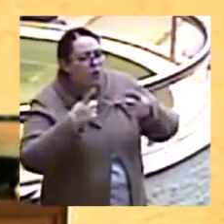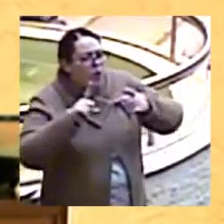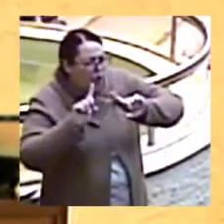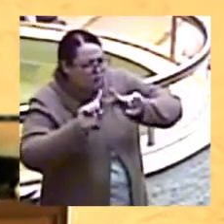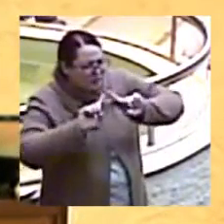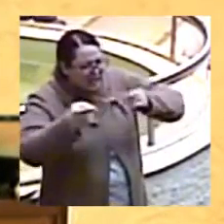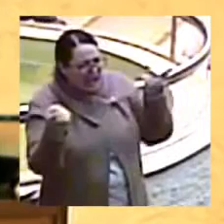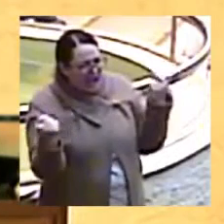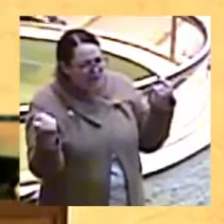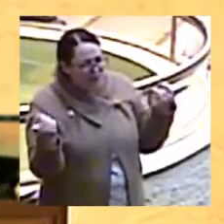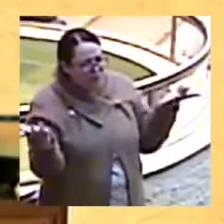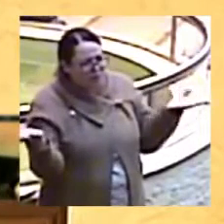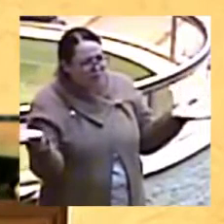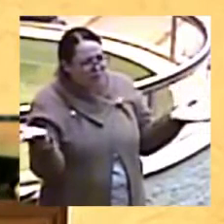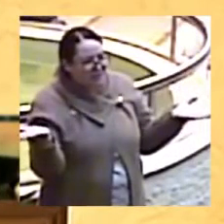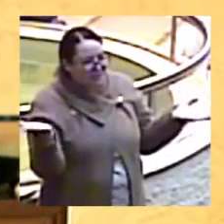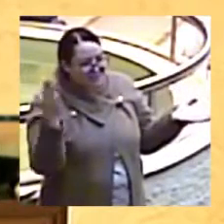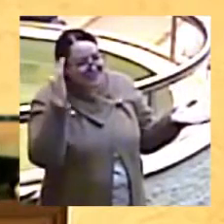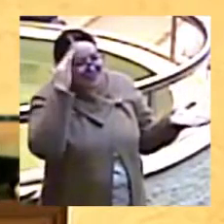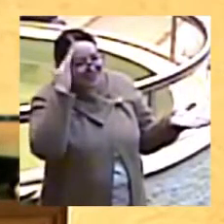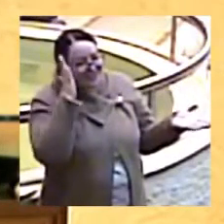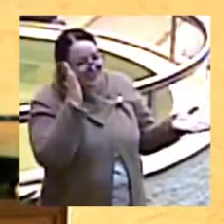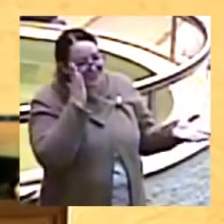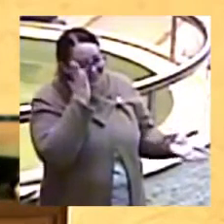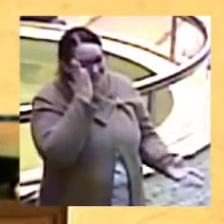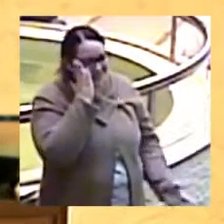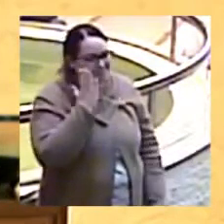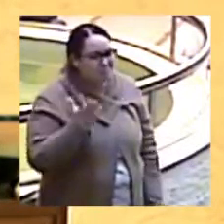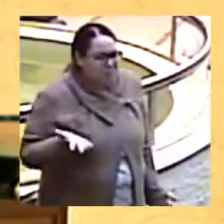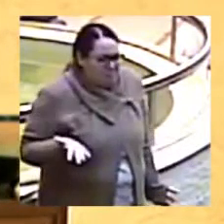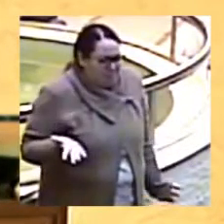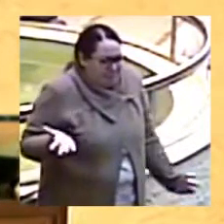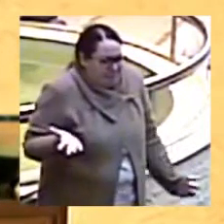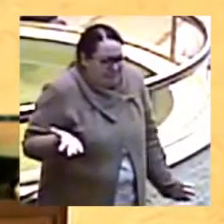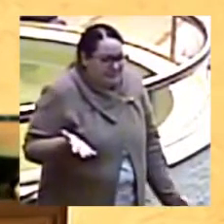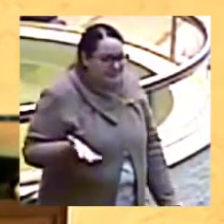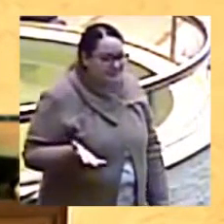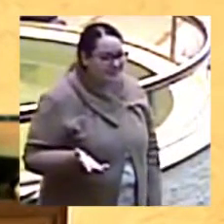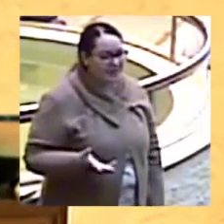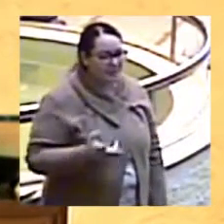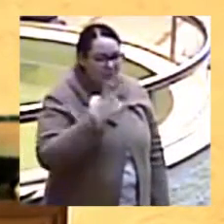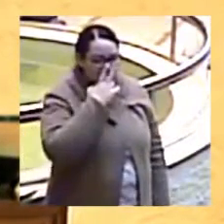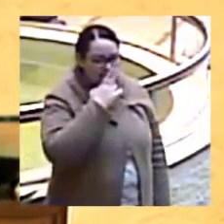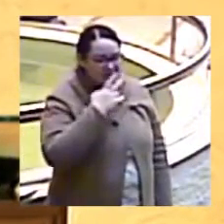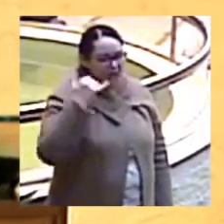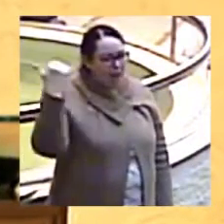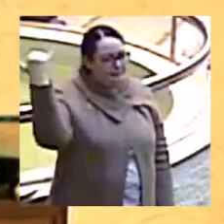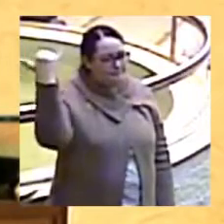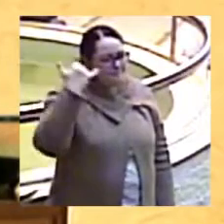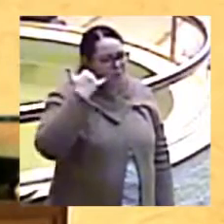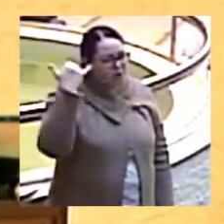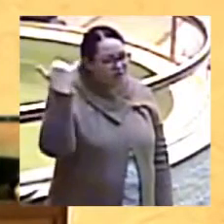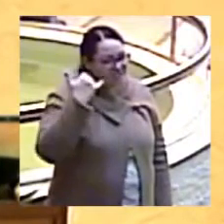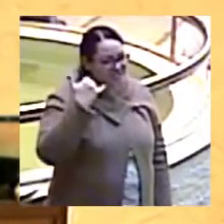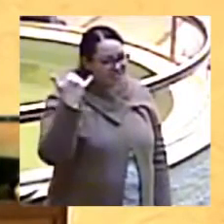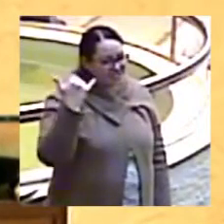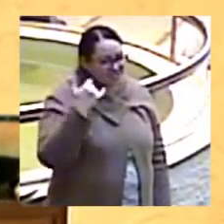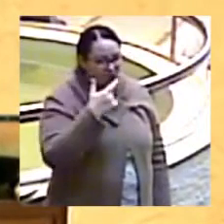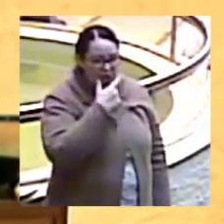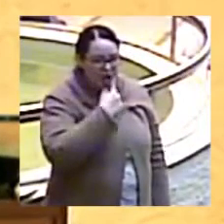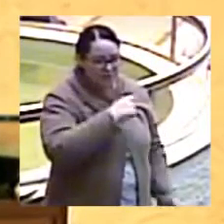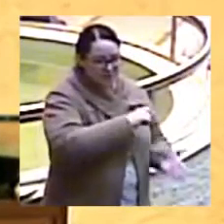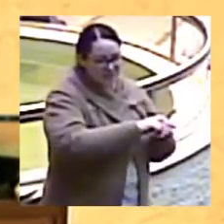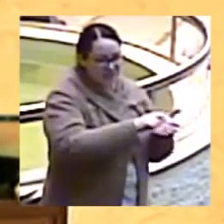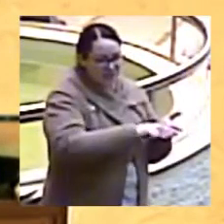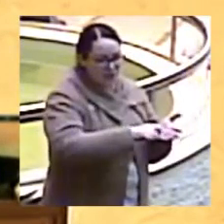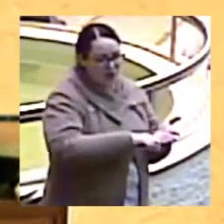20. E parece que a profecia de Rui Barbosa está